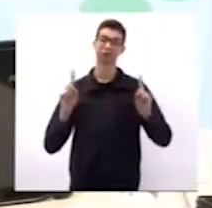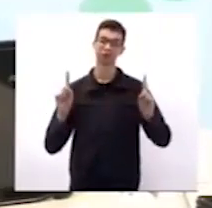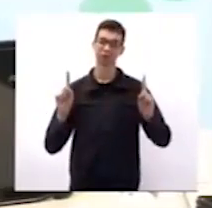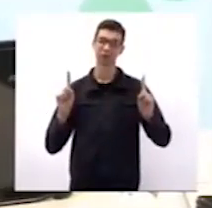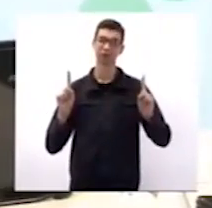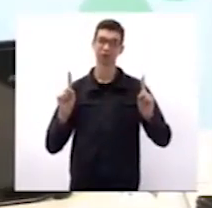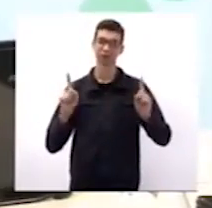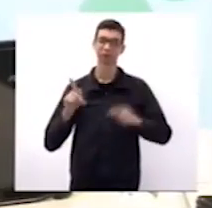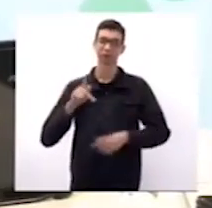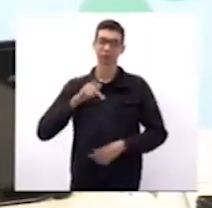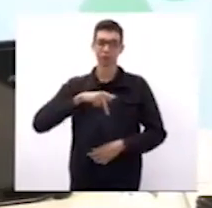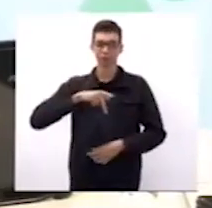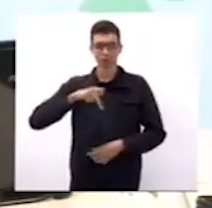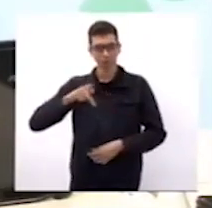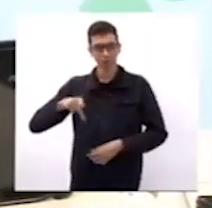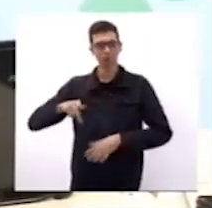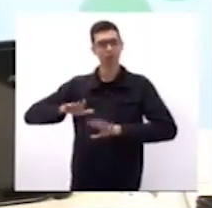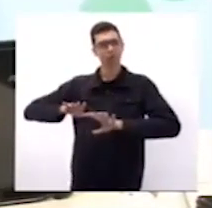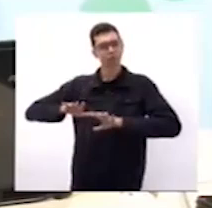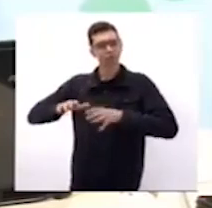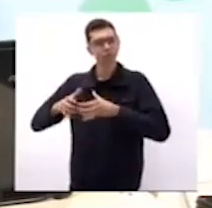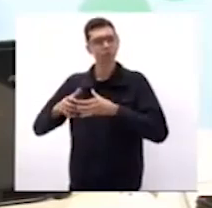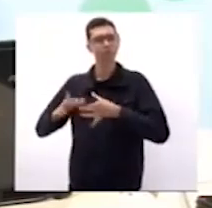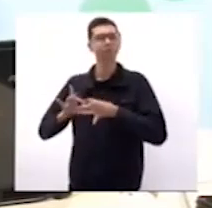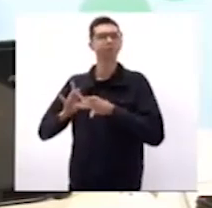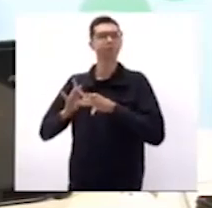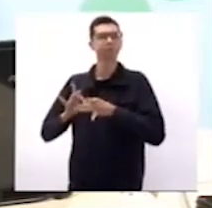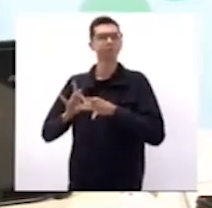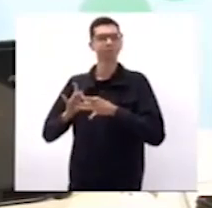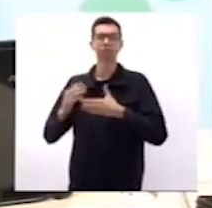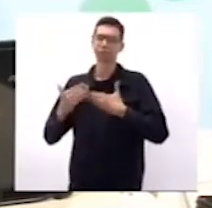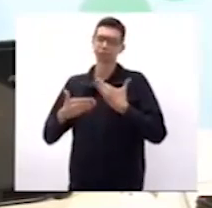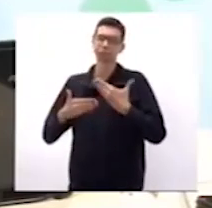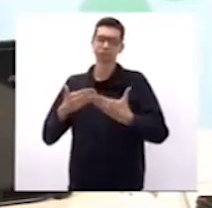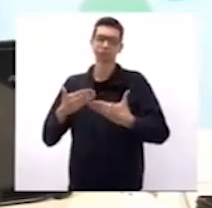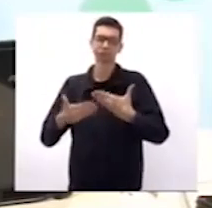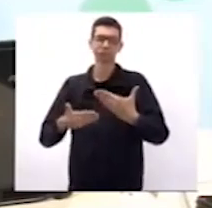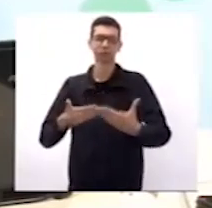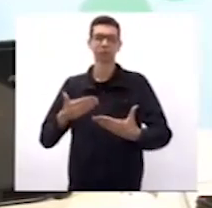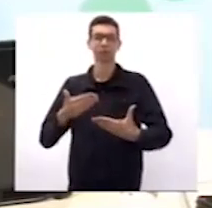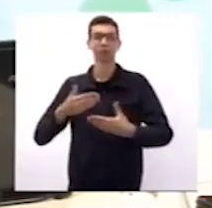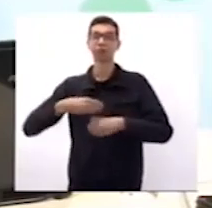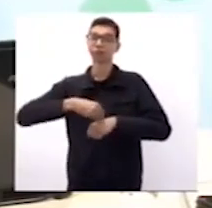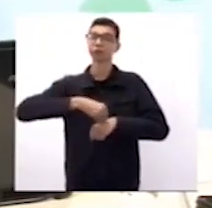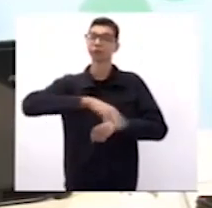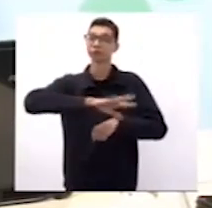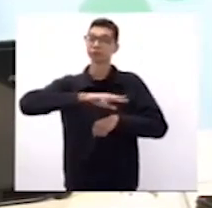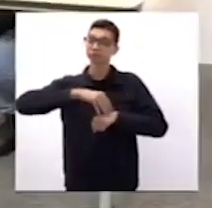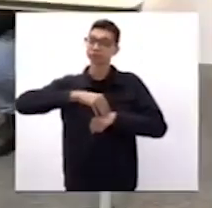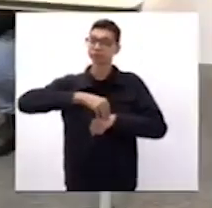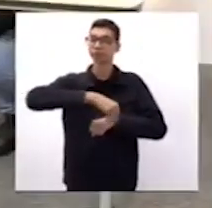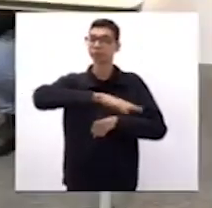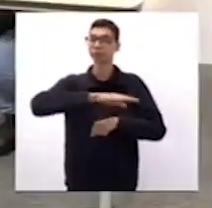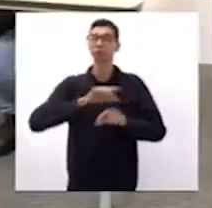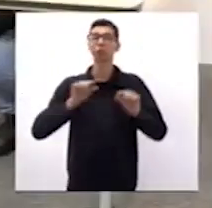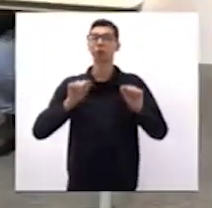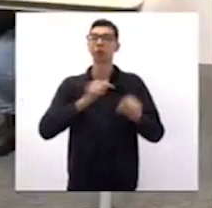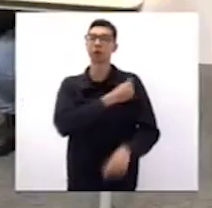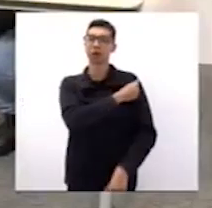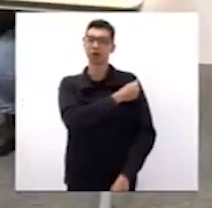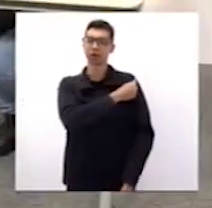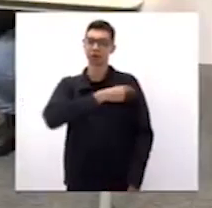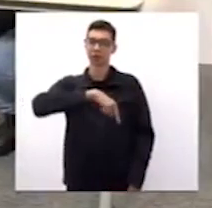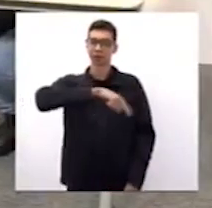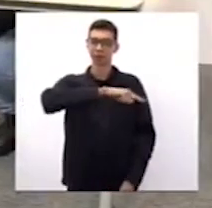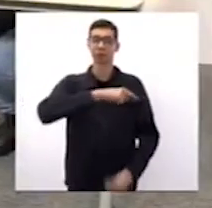como os professores engajados, né, nesse processo, estão orientando os alunos a terem essa responsabilidade,